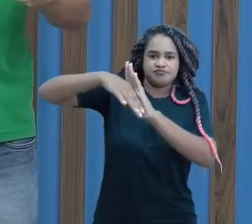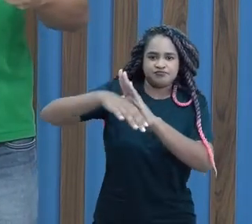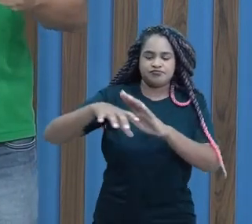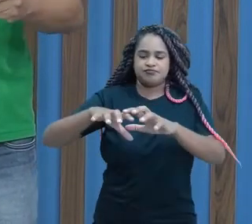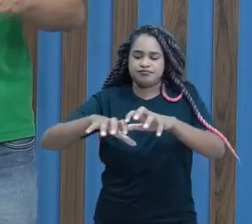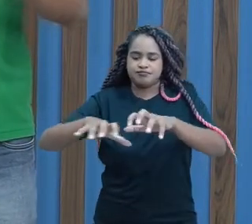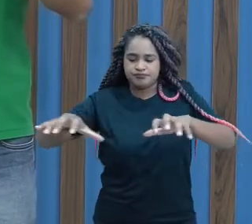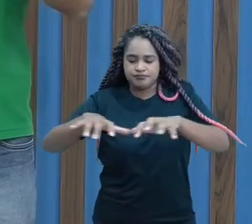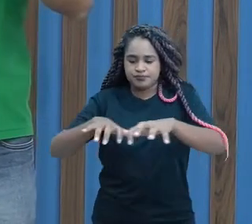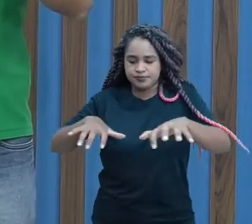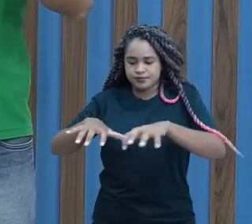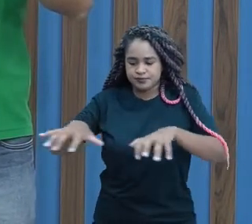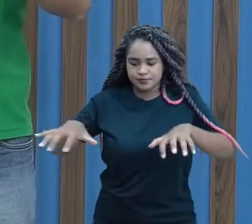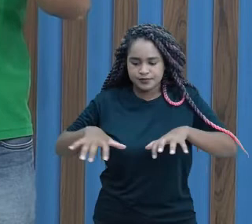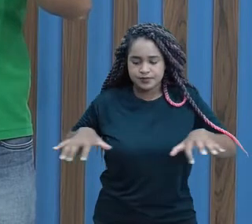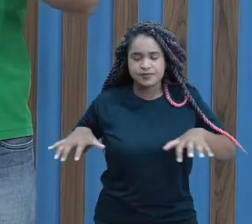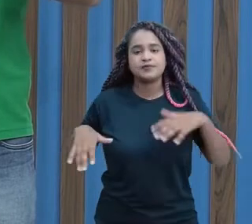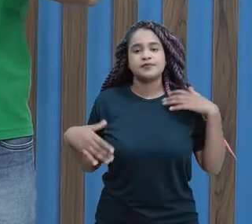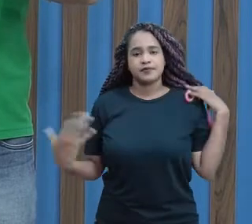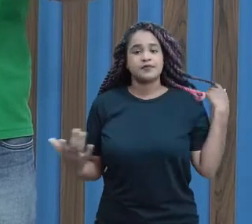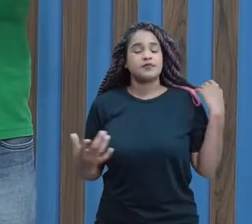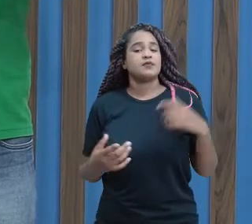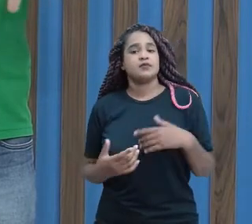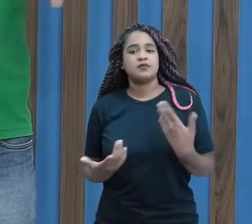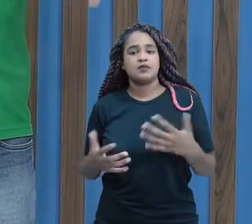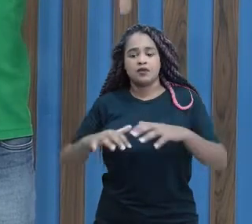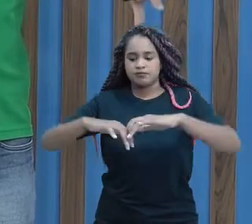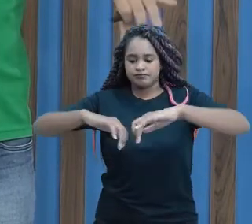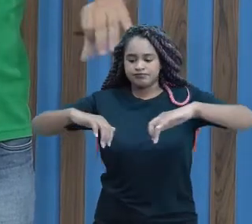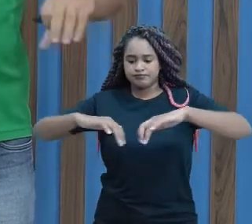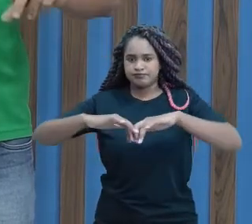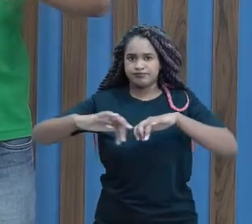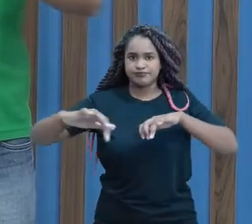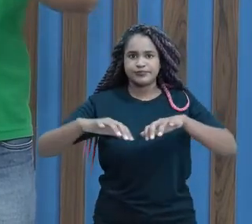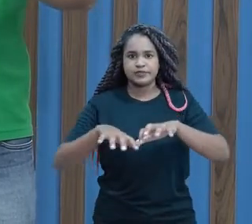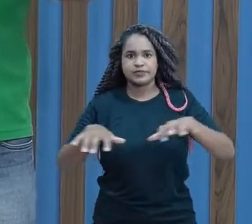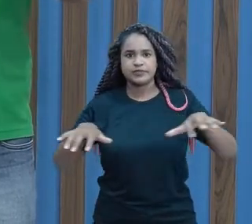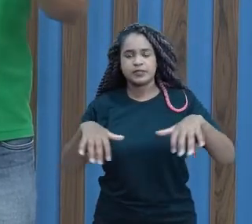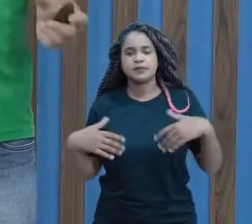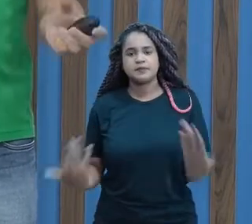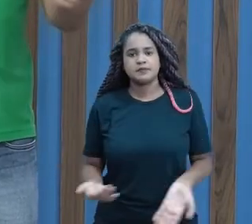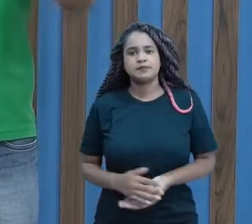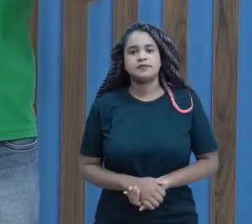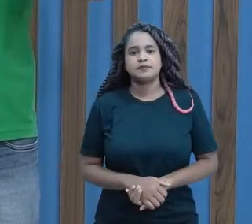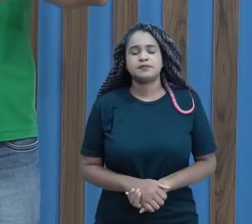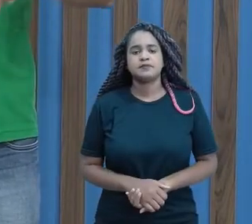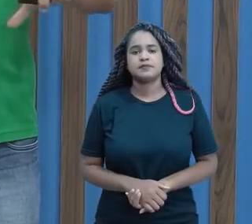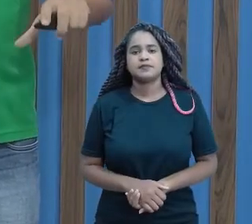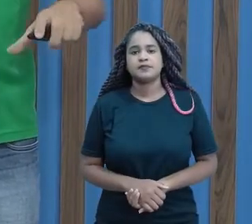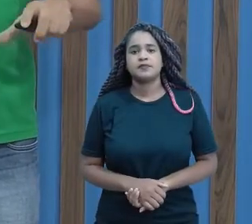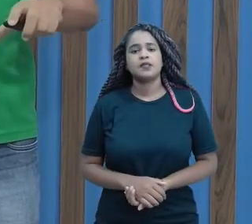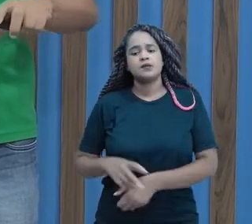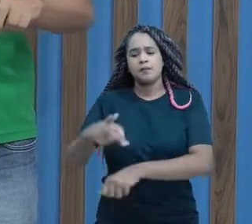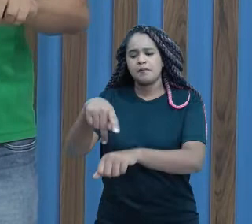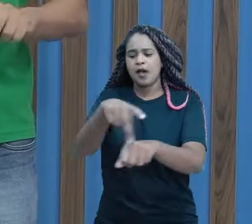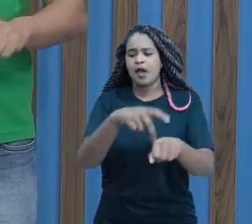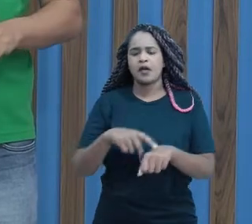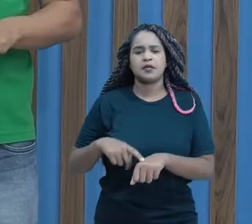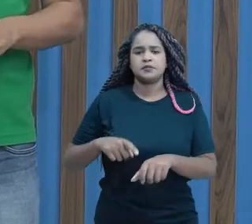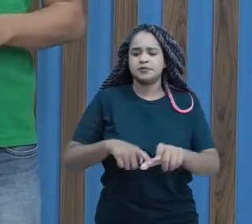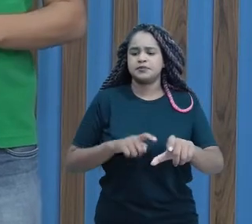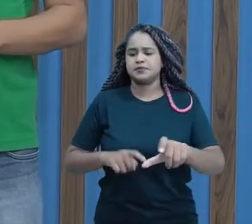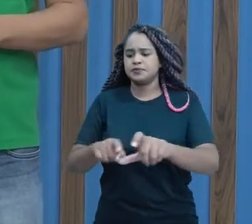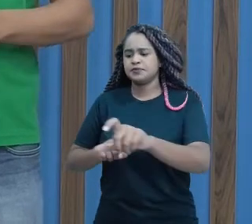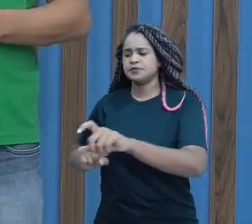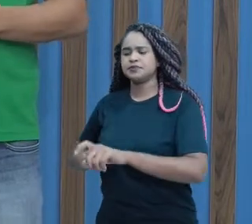eram vários estados, a União Soviética ela acaba se dissolvendo. Então, voltam a ser países independentes e ela